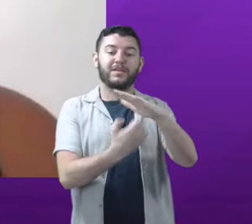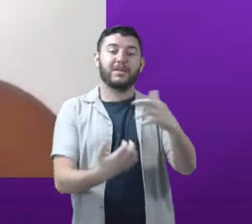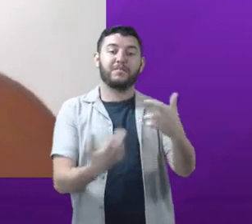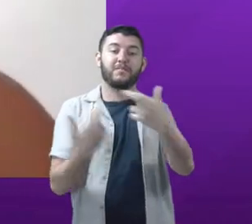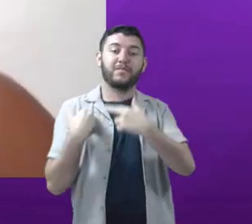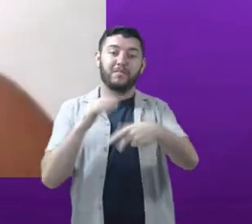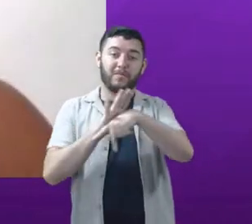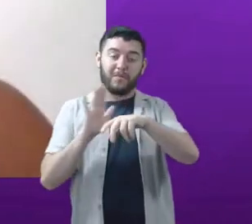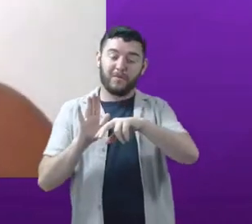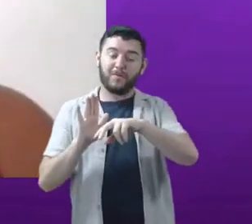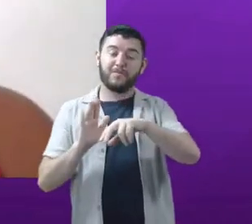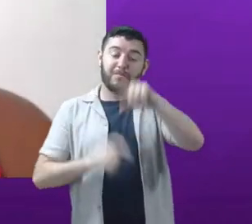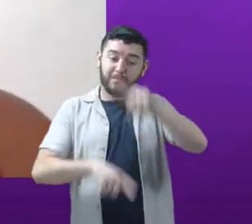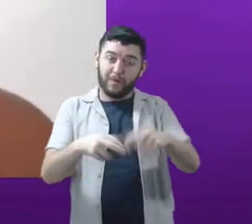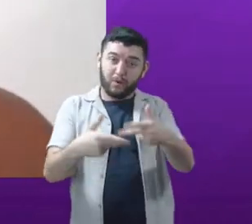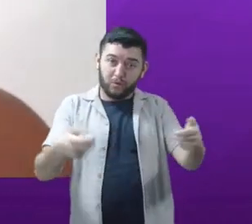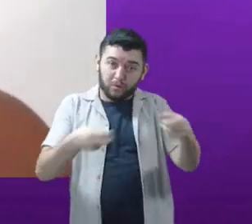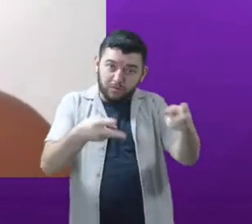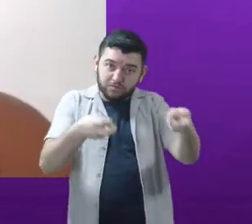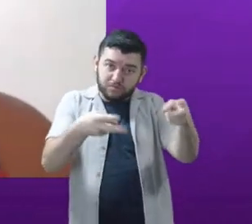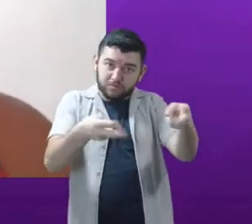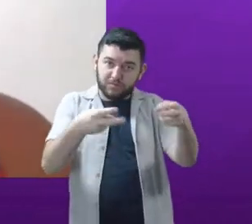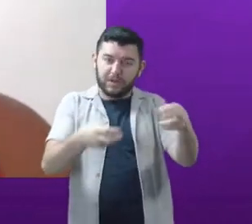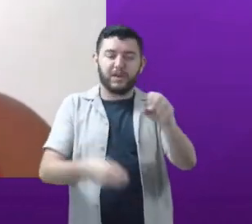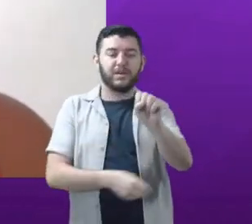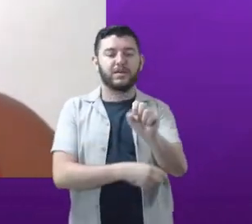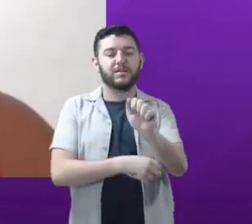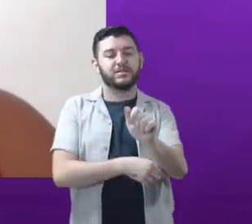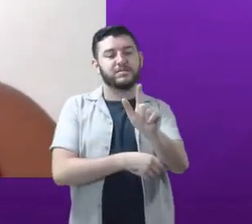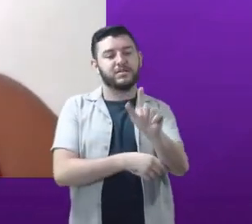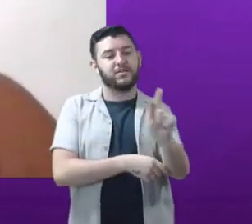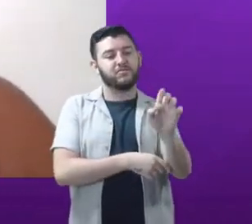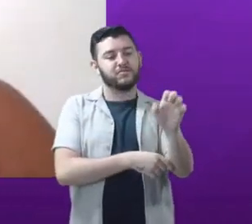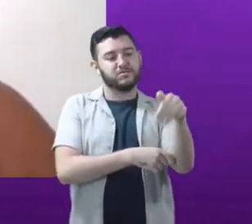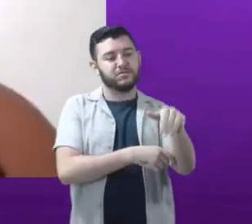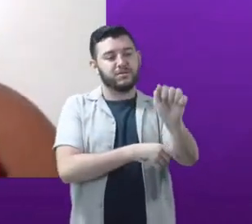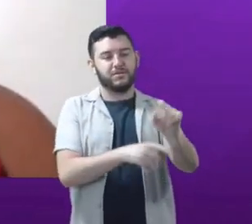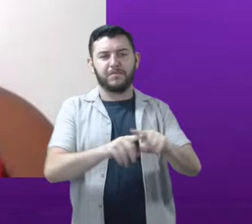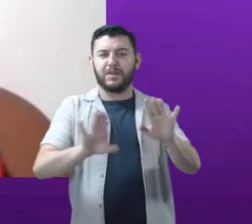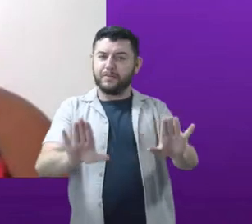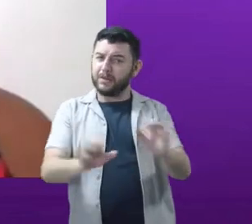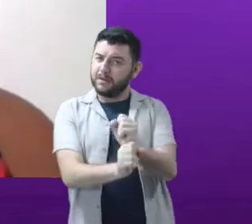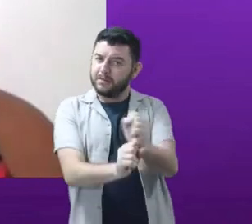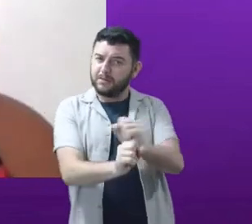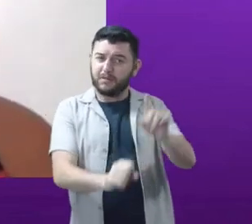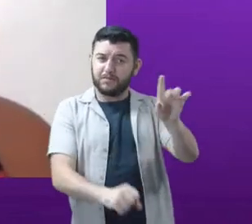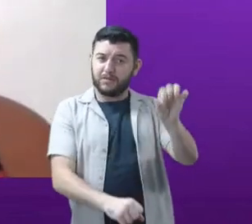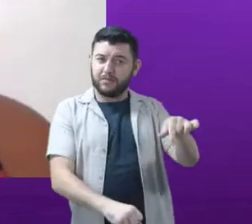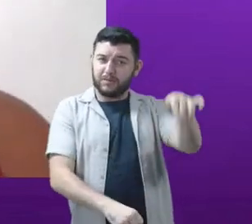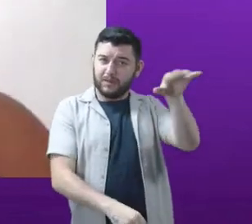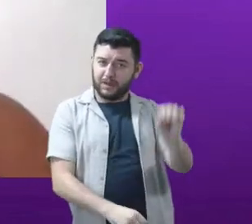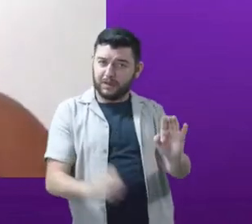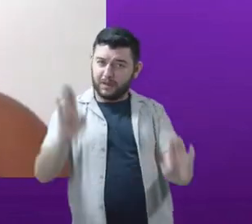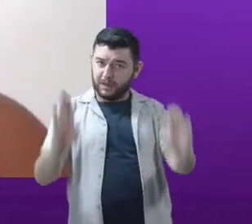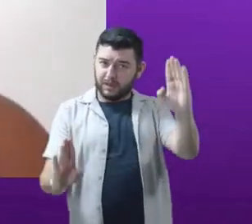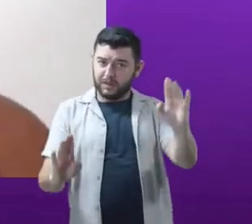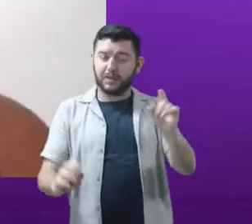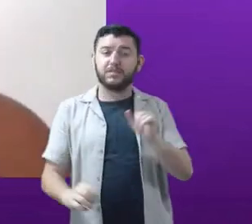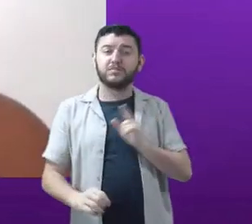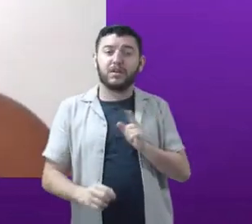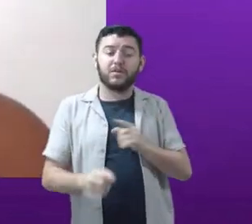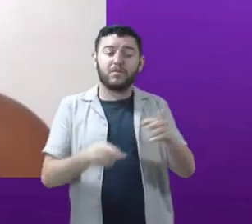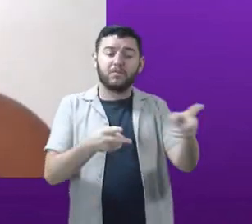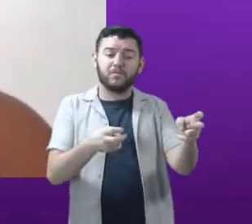Salgema, né? Então, desde a década de 70 que ela faz essa exploração numa área que fica perto